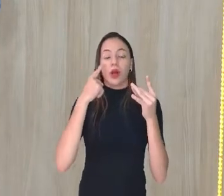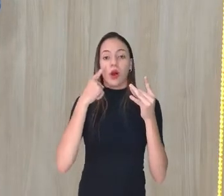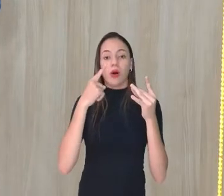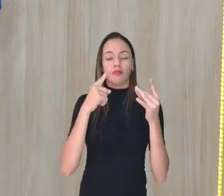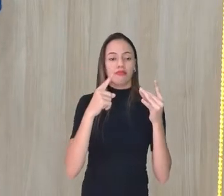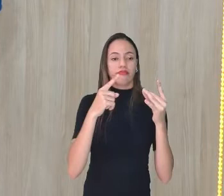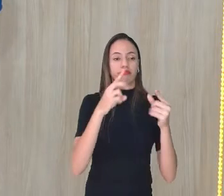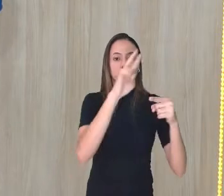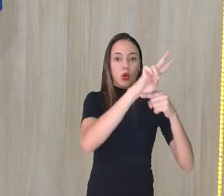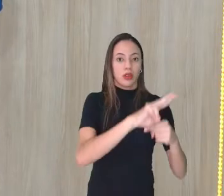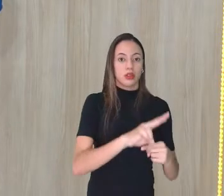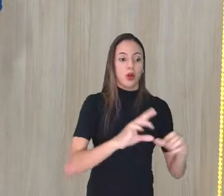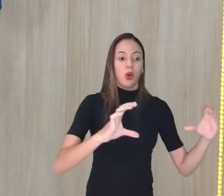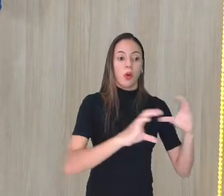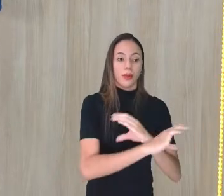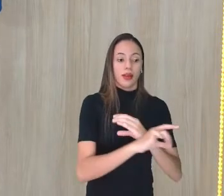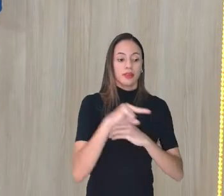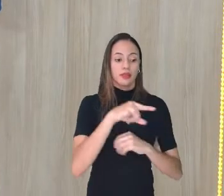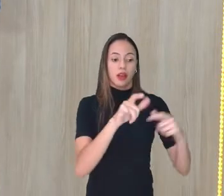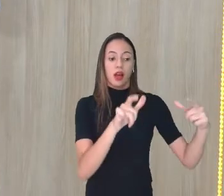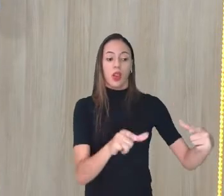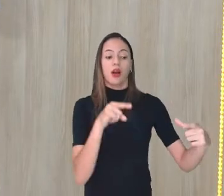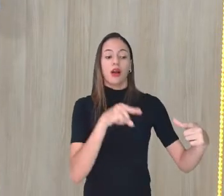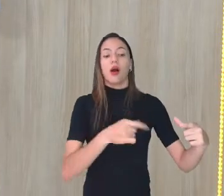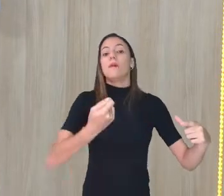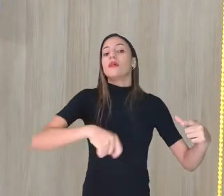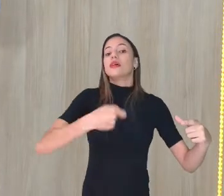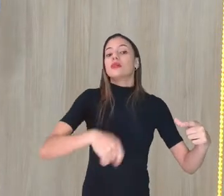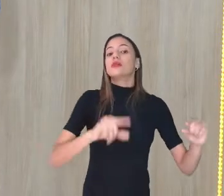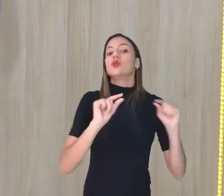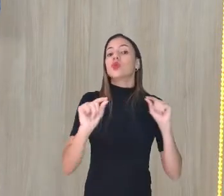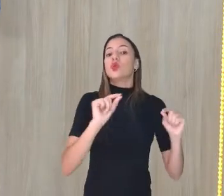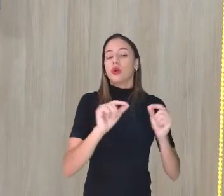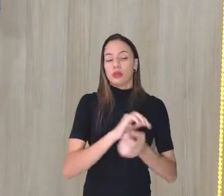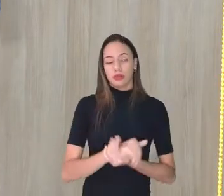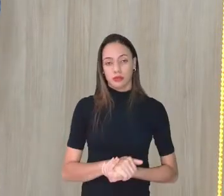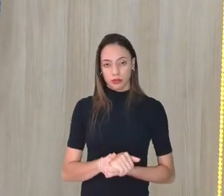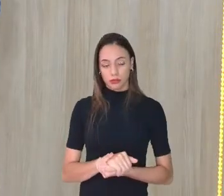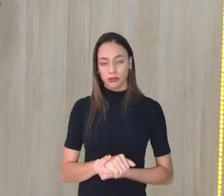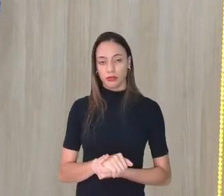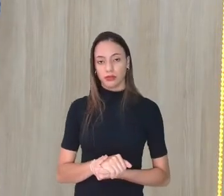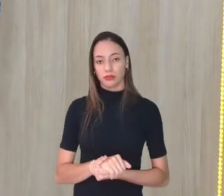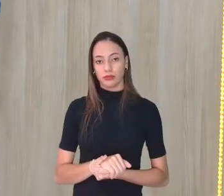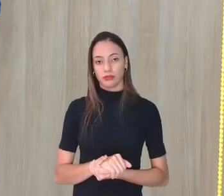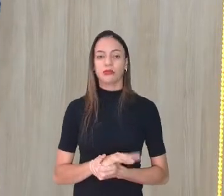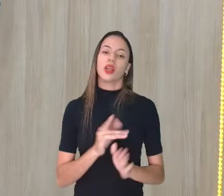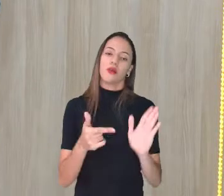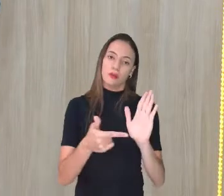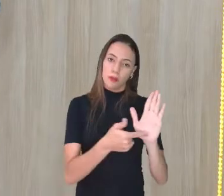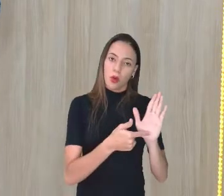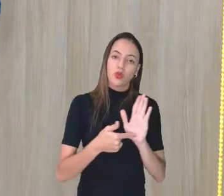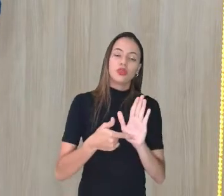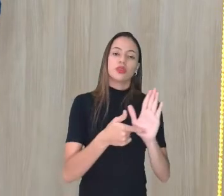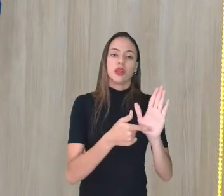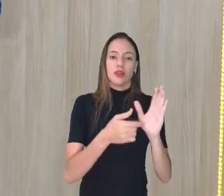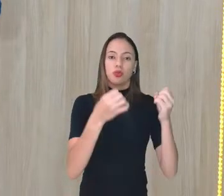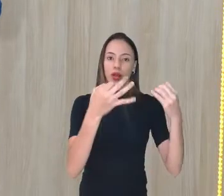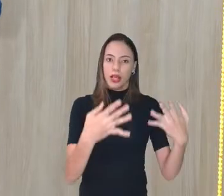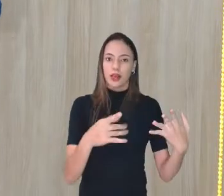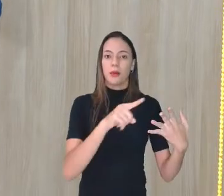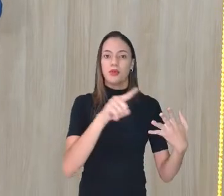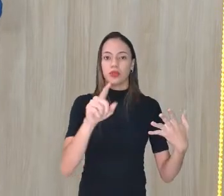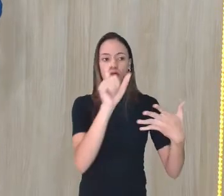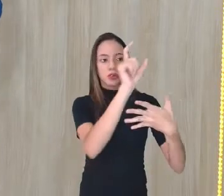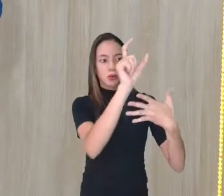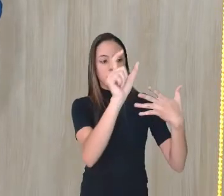né, desse tipo de unidade de conservação, existem aquelas todas, né, Sim. que a gente acabou de nomear, e